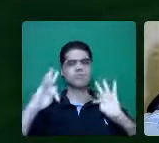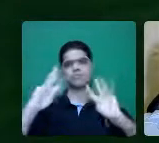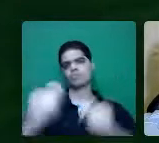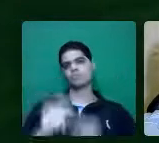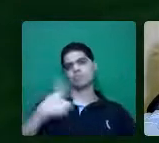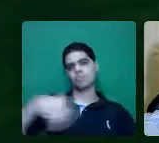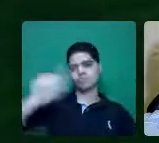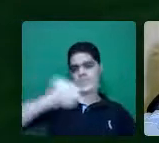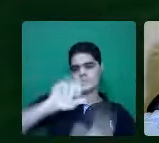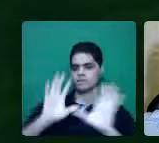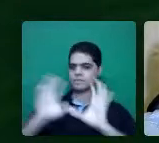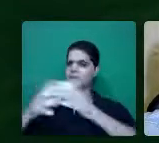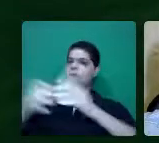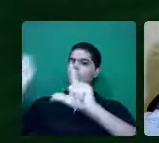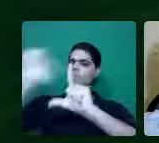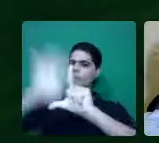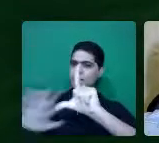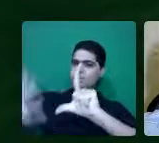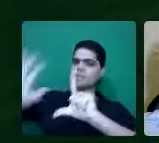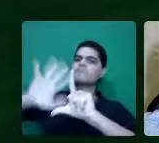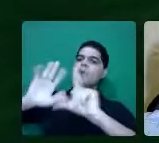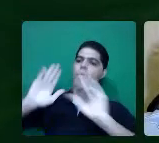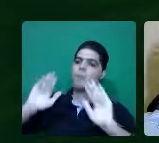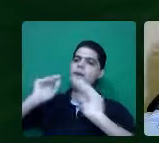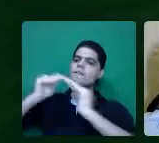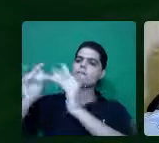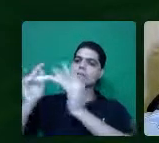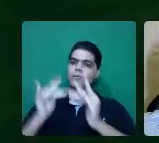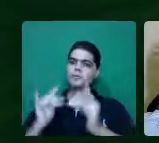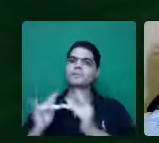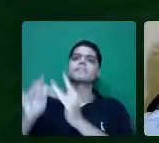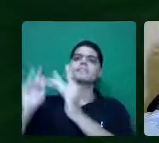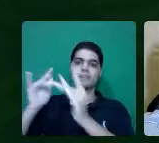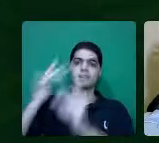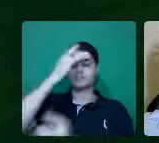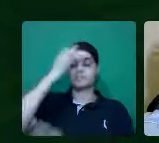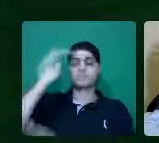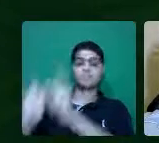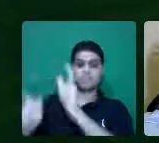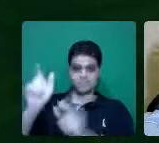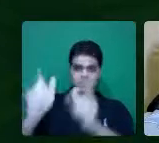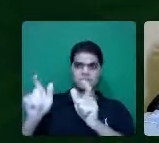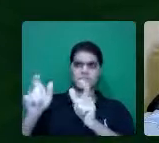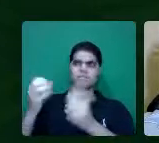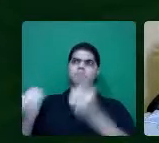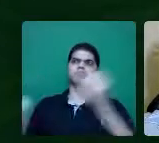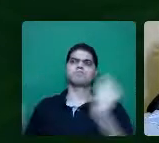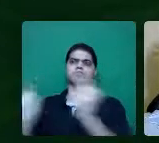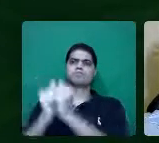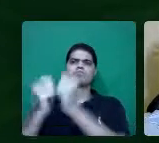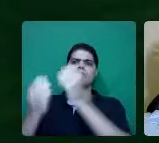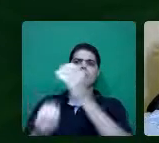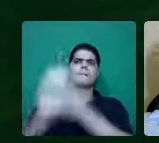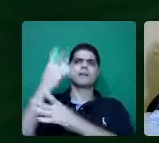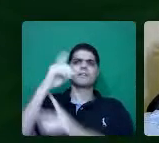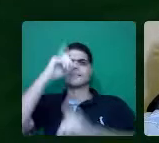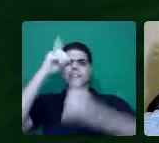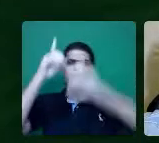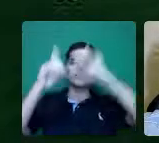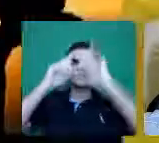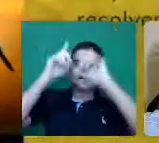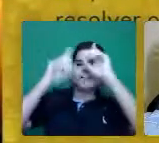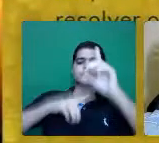encontrar numa plataforma online, vão se conectar com outras pessoas e vão juntos criar ideias, criar soluções para